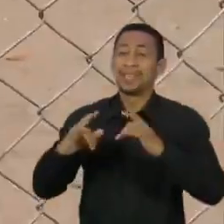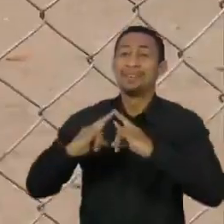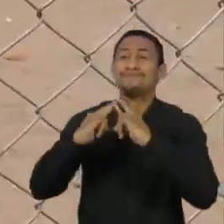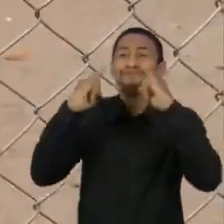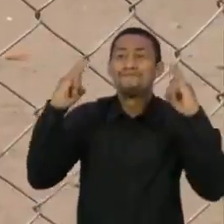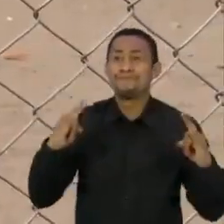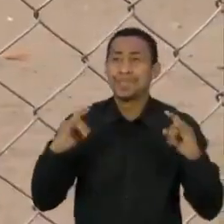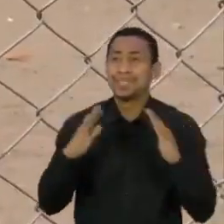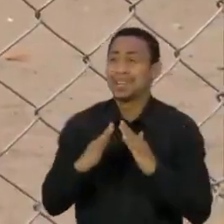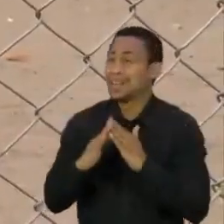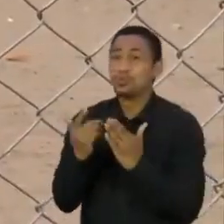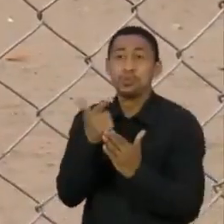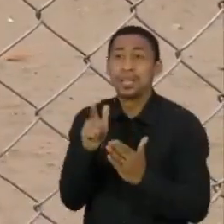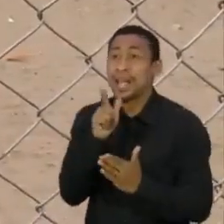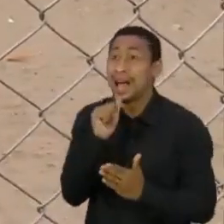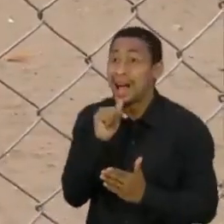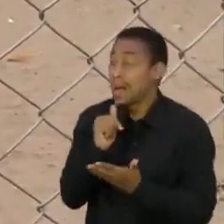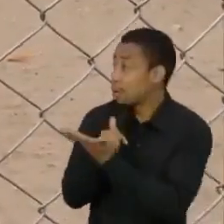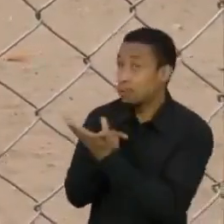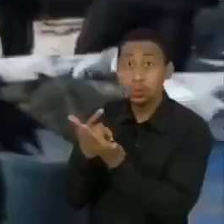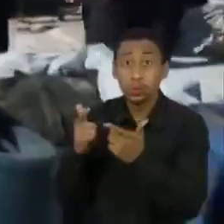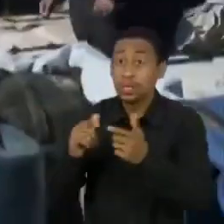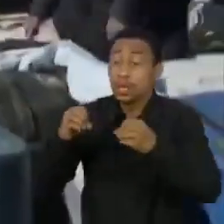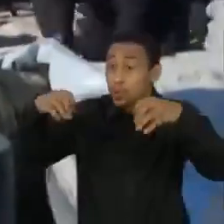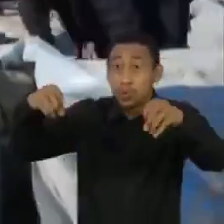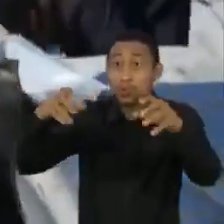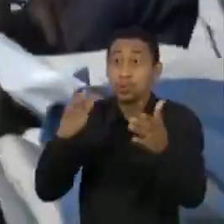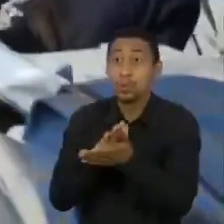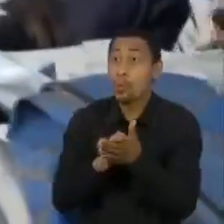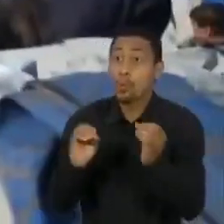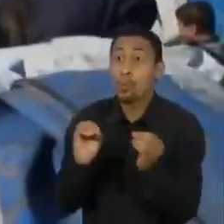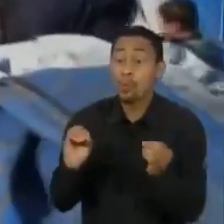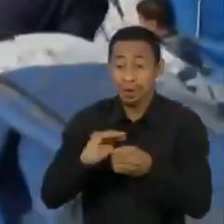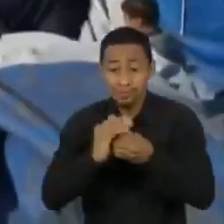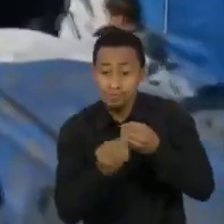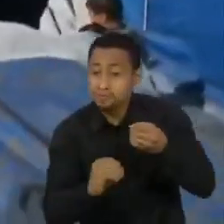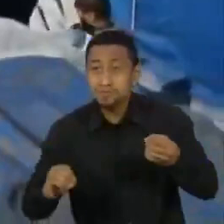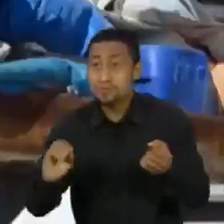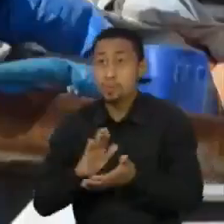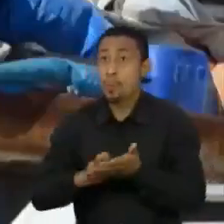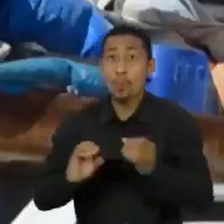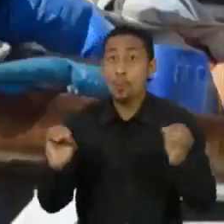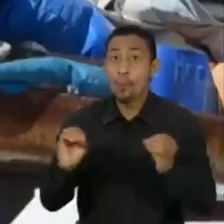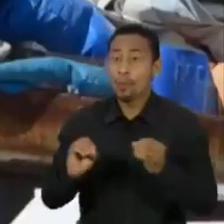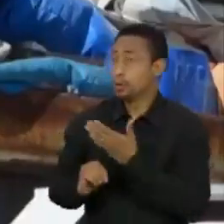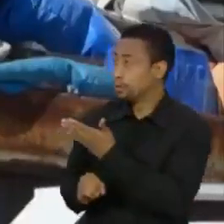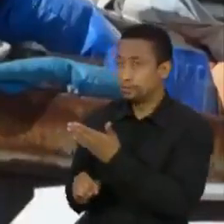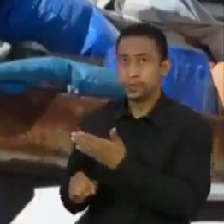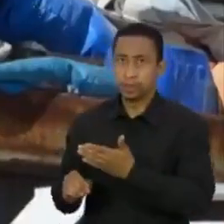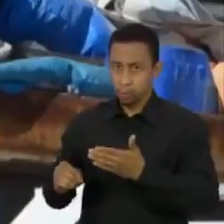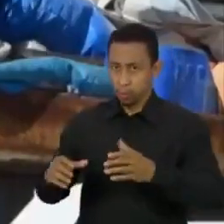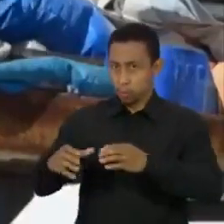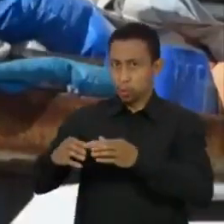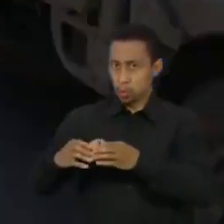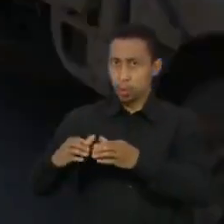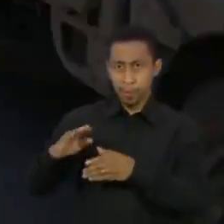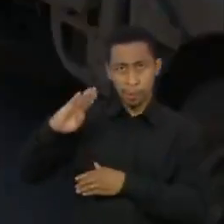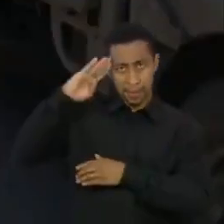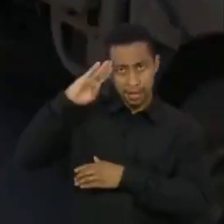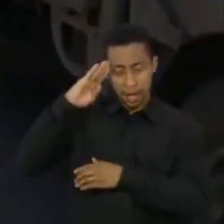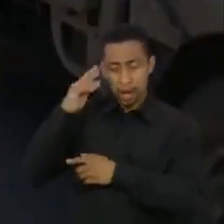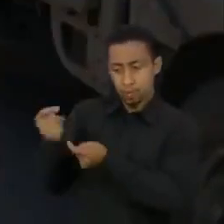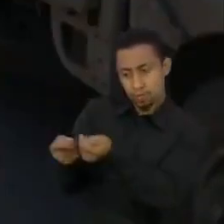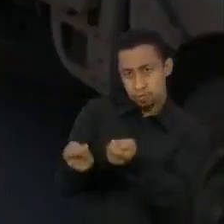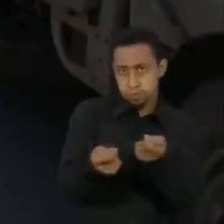acesso a água potável e saneamento limitado. Os curdos, que derrotaram os militantes e dirigem o campo de